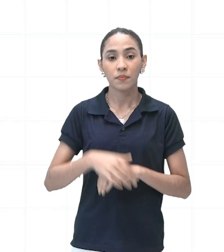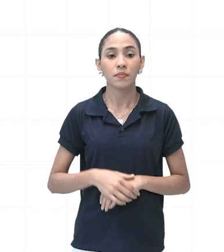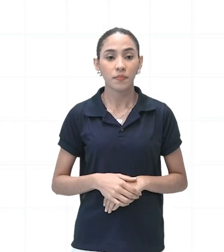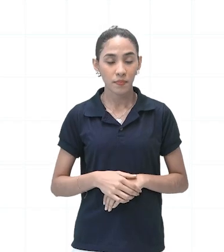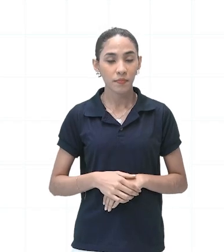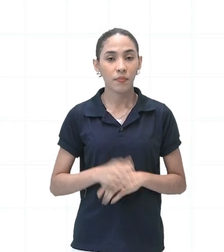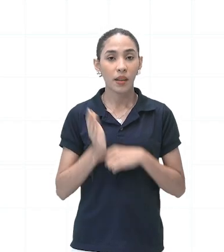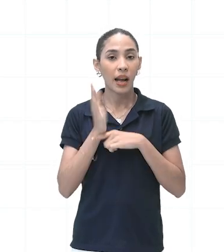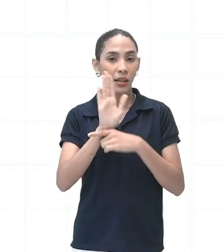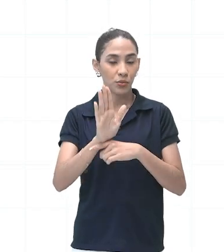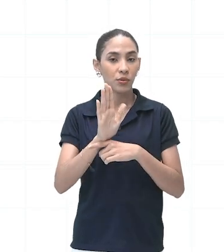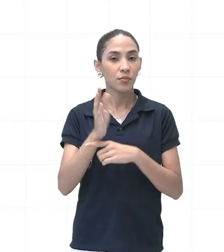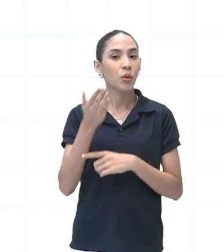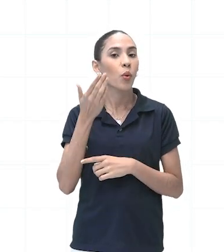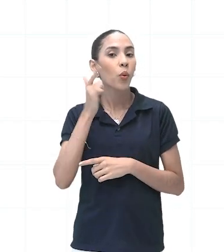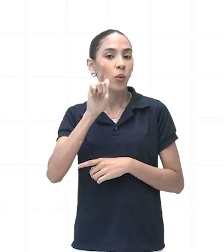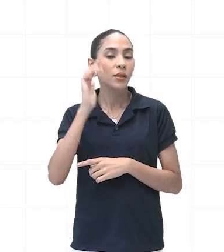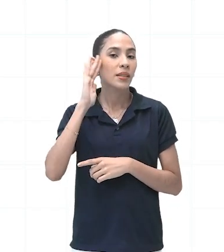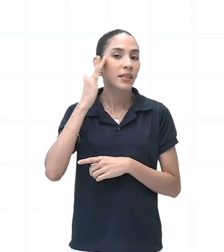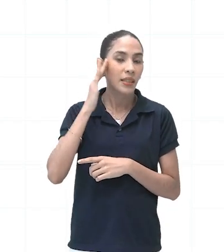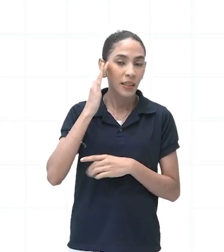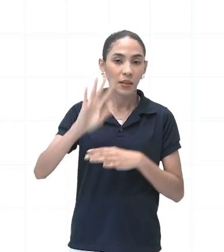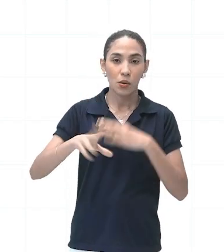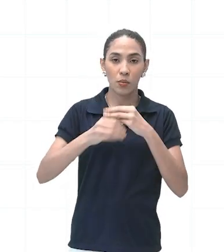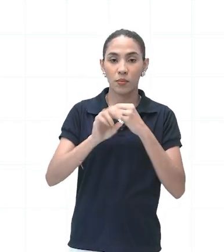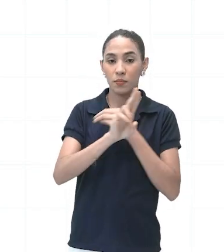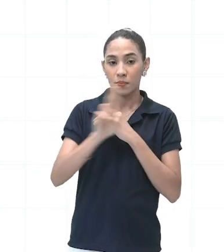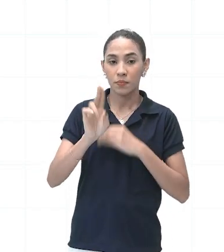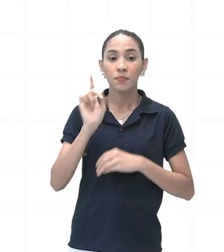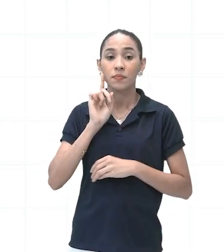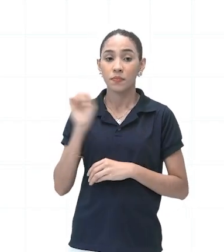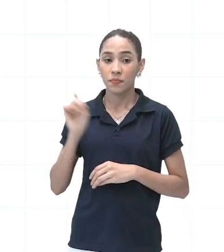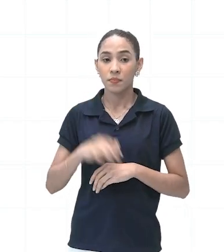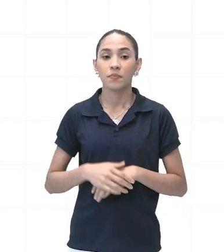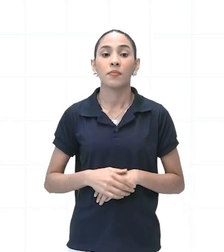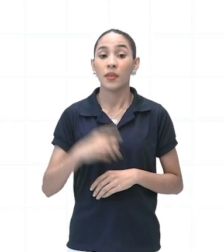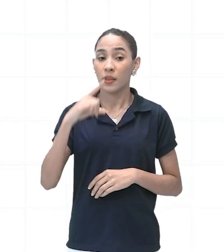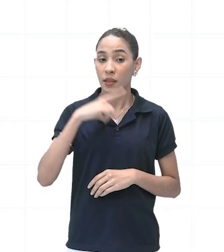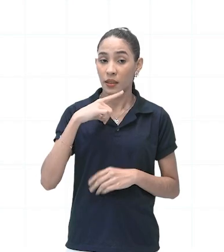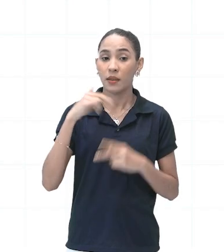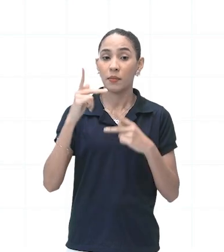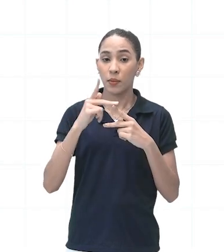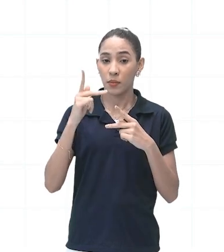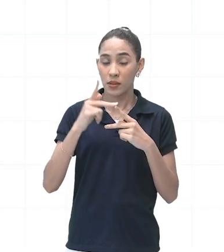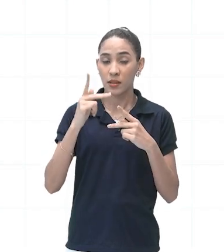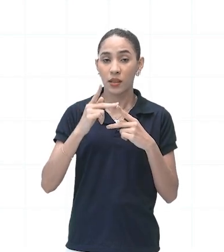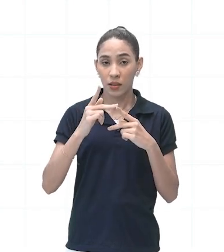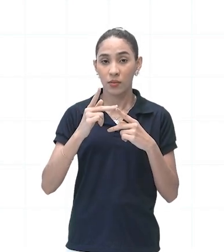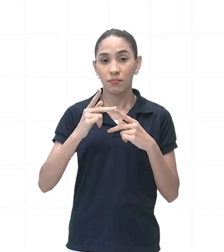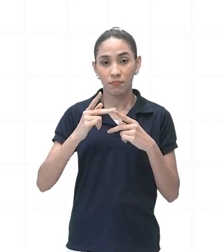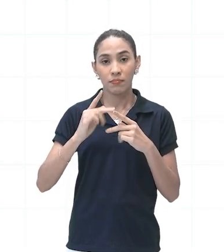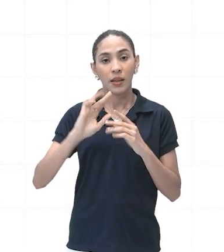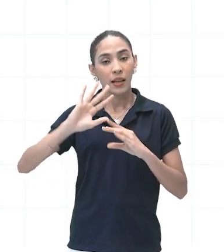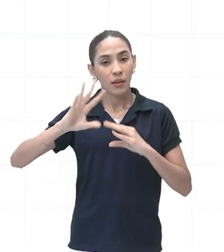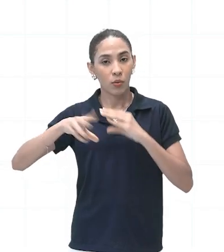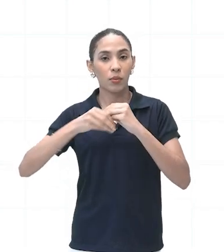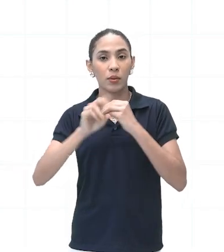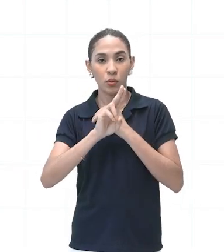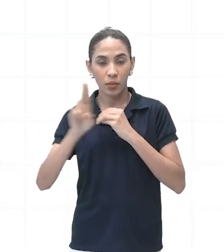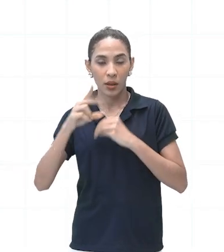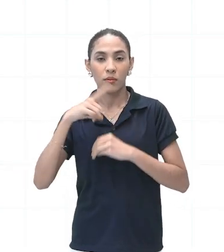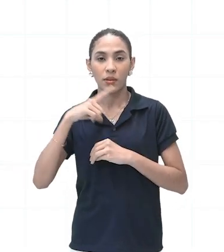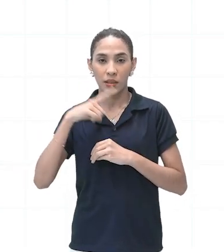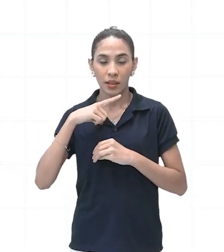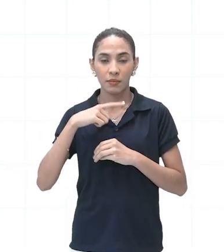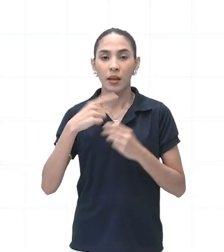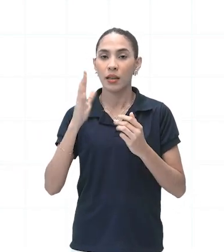me ajudam a compreender melhor sobre o complemento nominal, tá? Tem preposição em sua composição, tá? Conforme eu